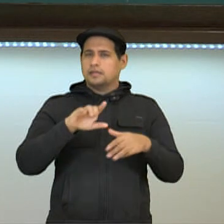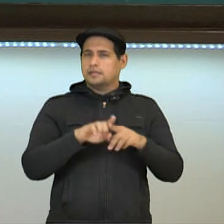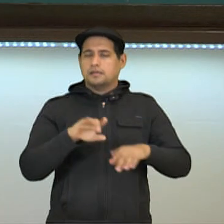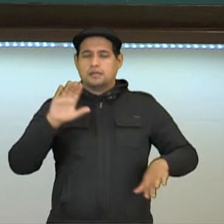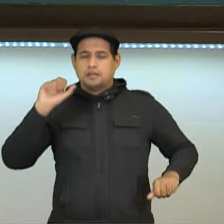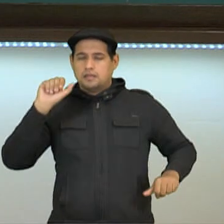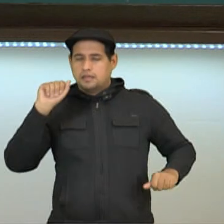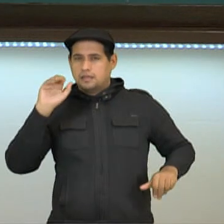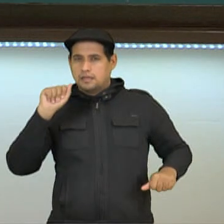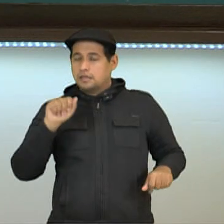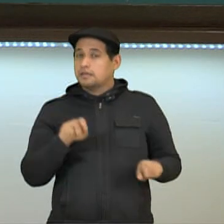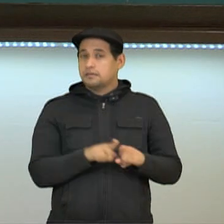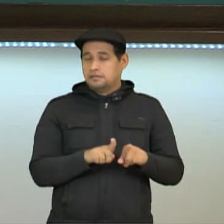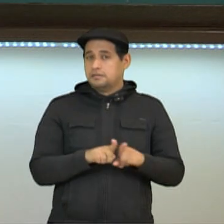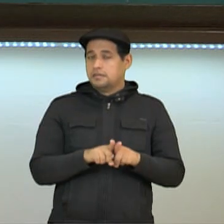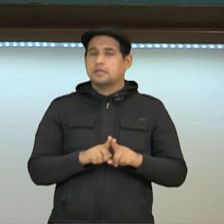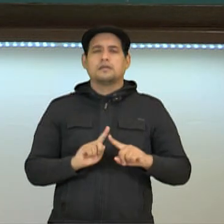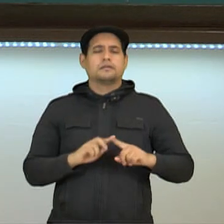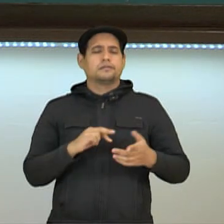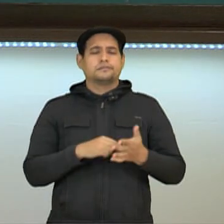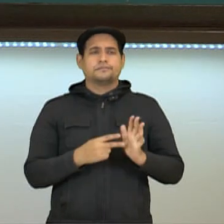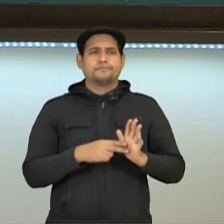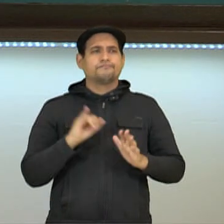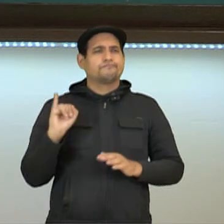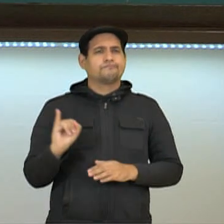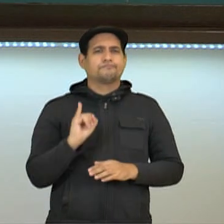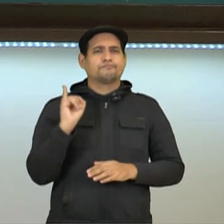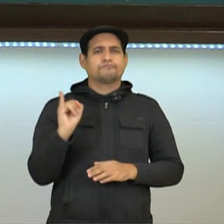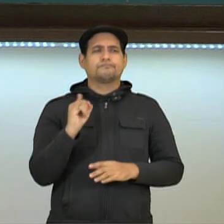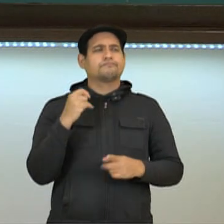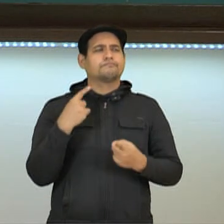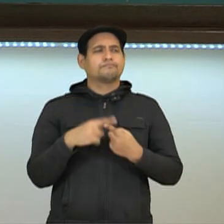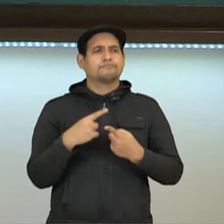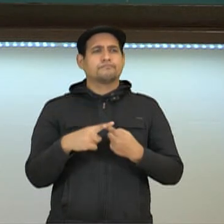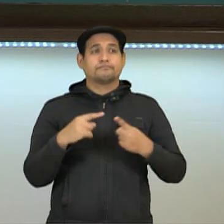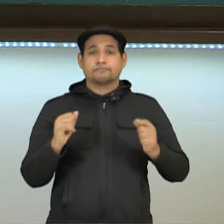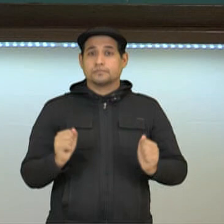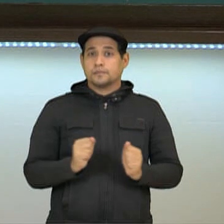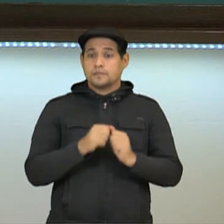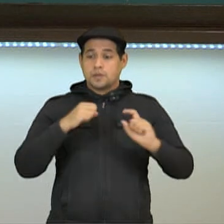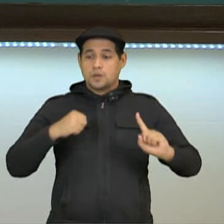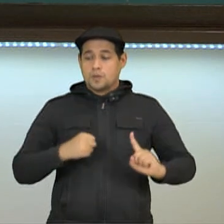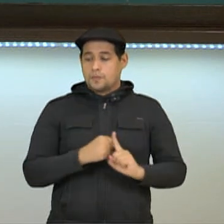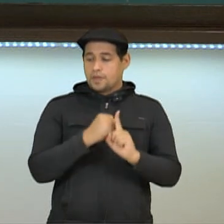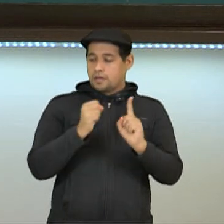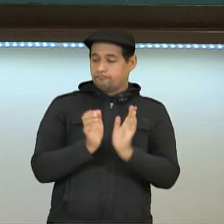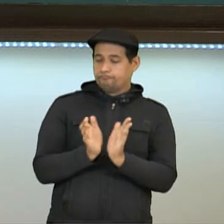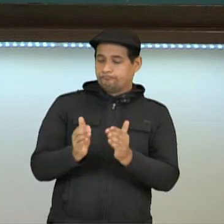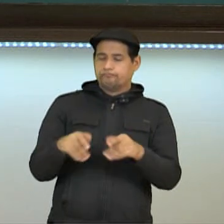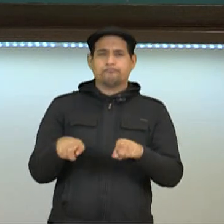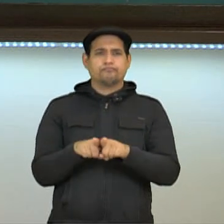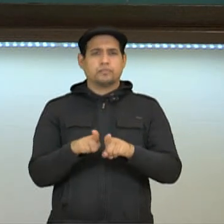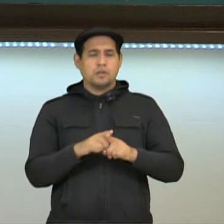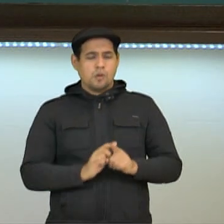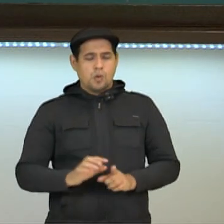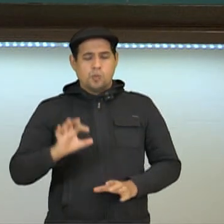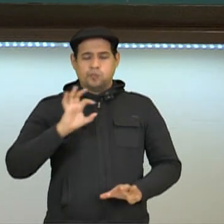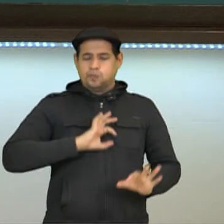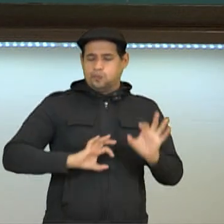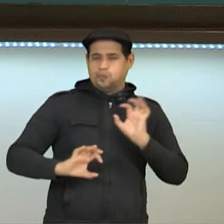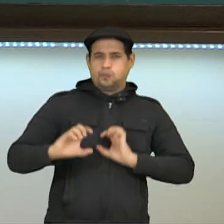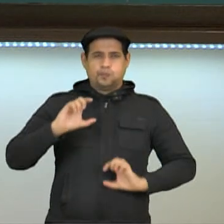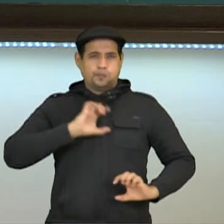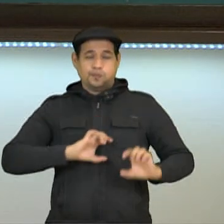espanholas na América. Então, isso era importante para, através do pacto colonial, eles lucrarem com